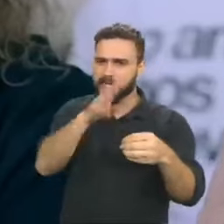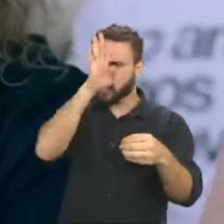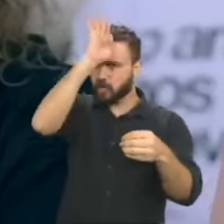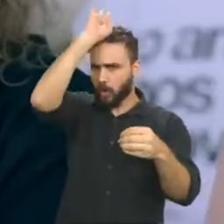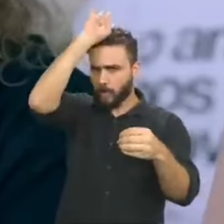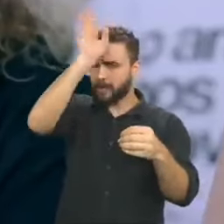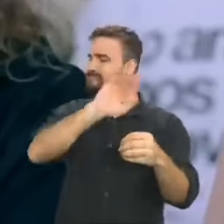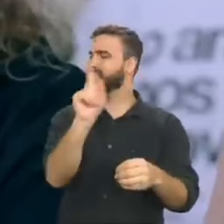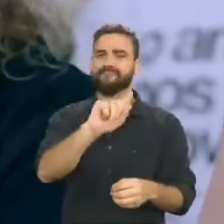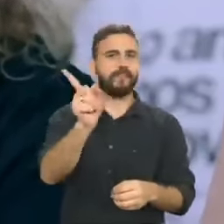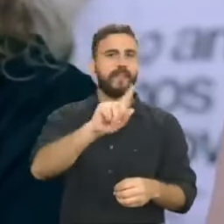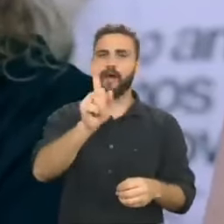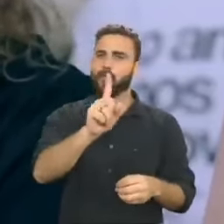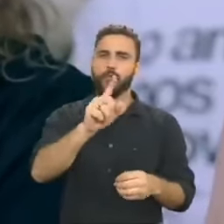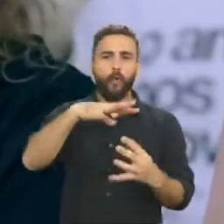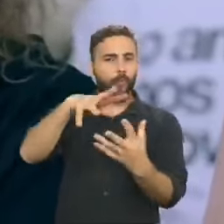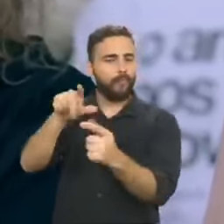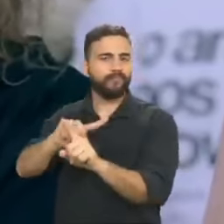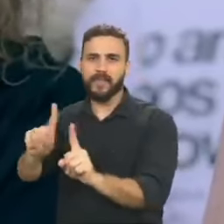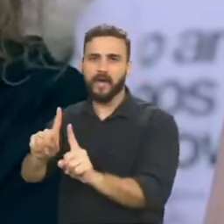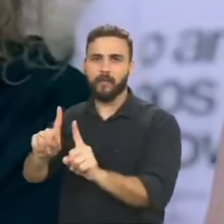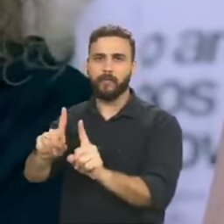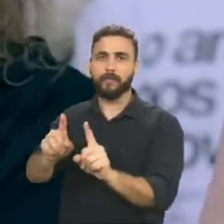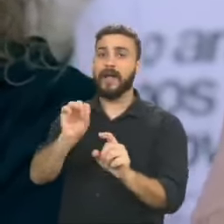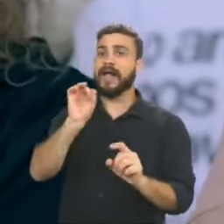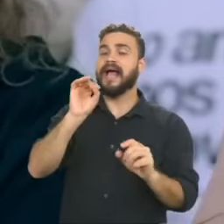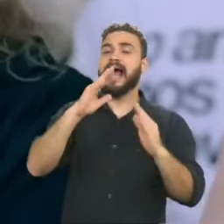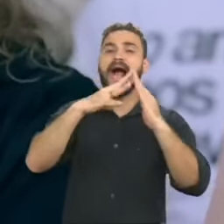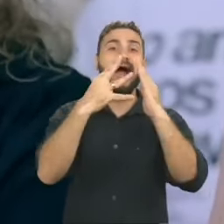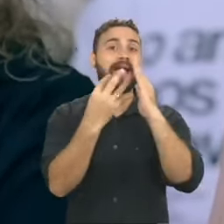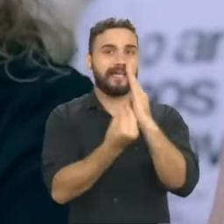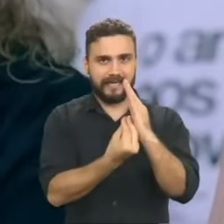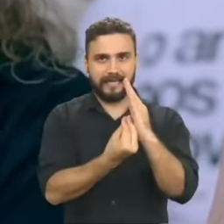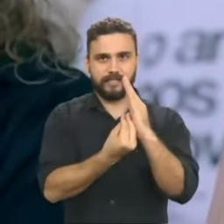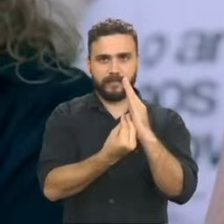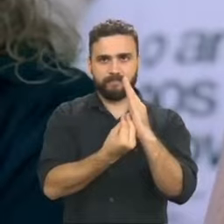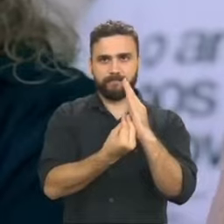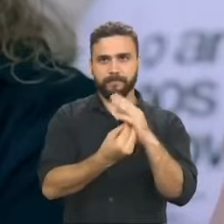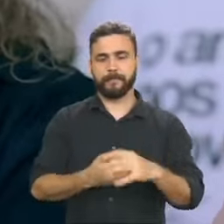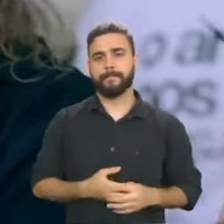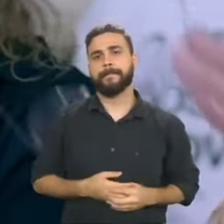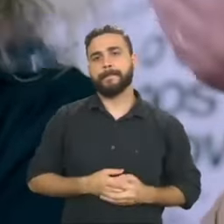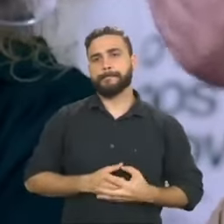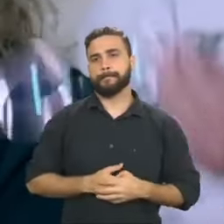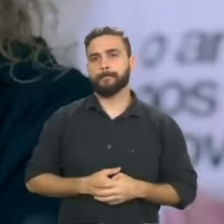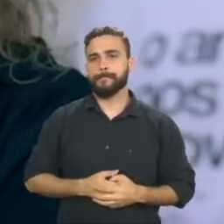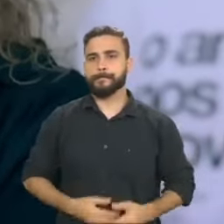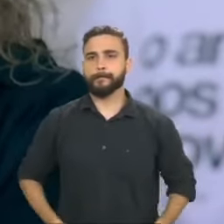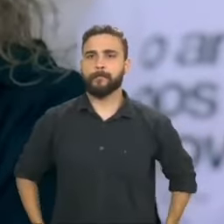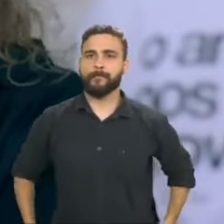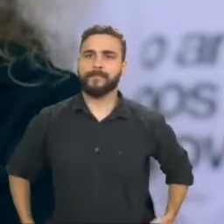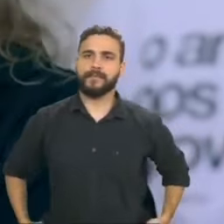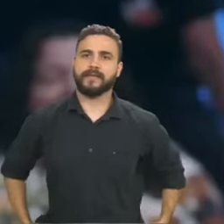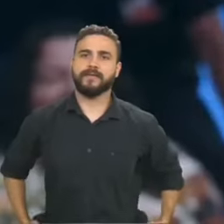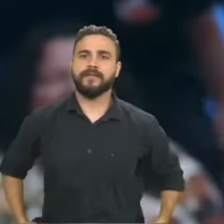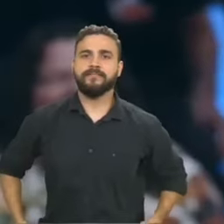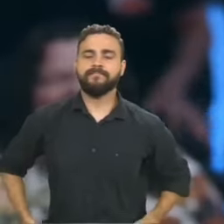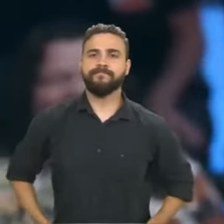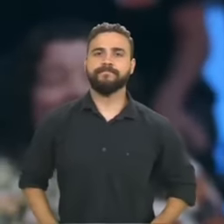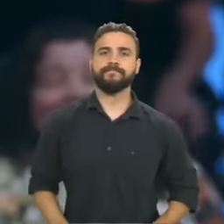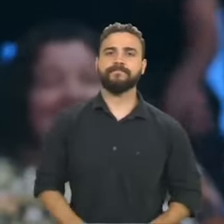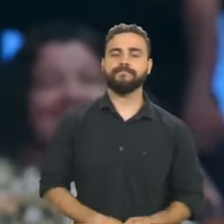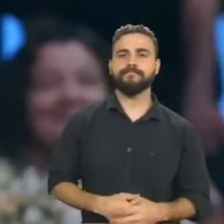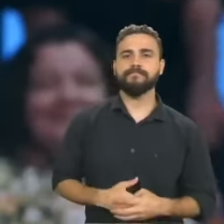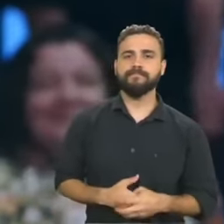tem café descafeinado, tem leite sem lactose, em breve terá o pão despãozado,